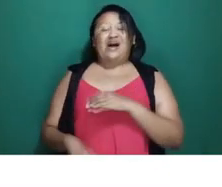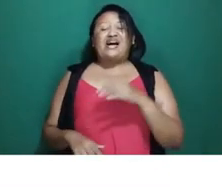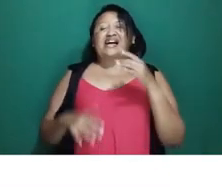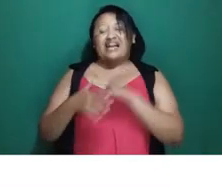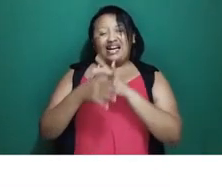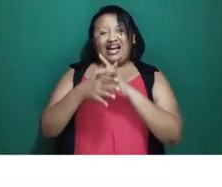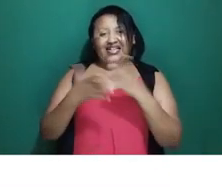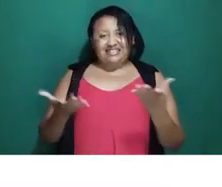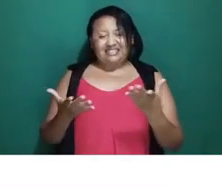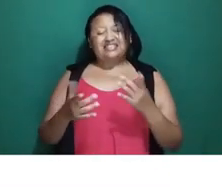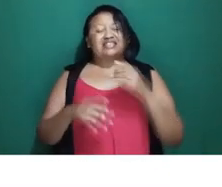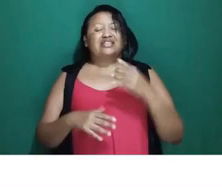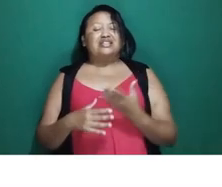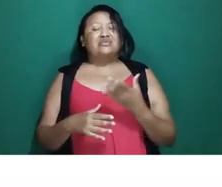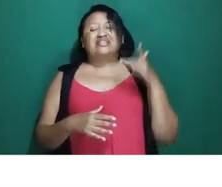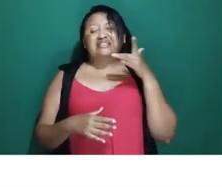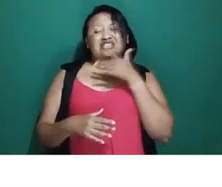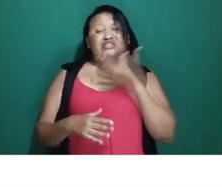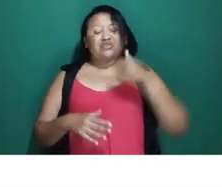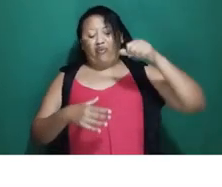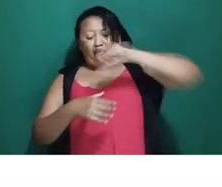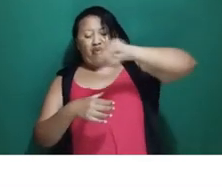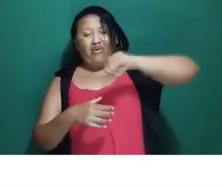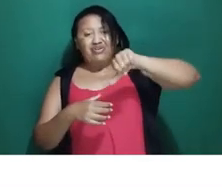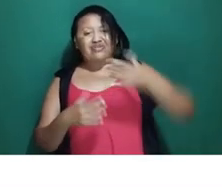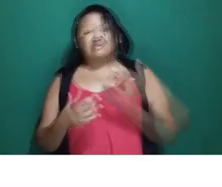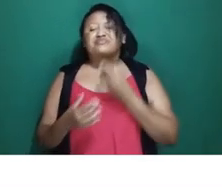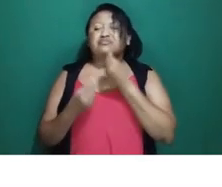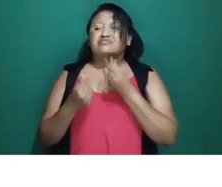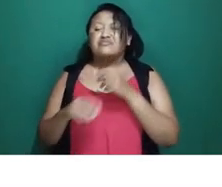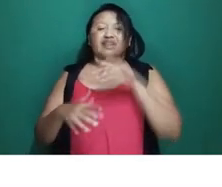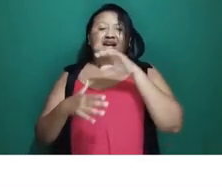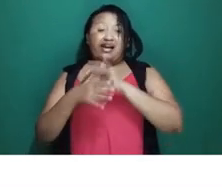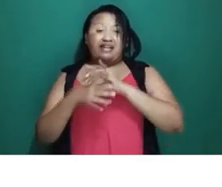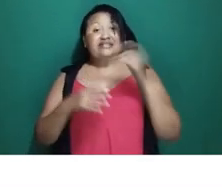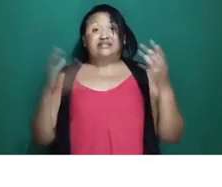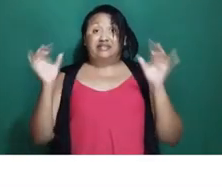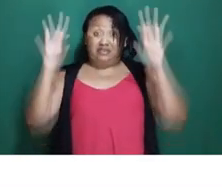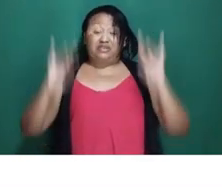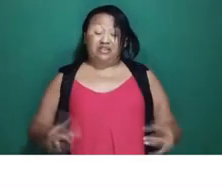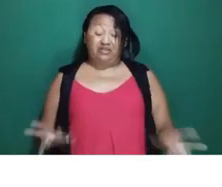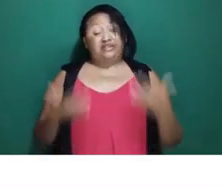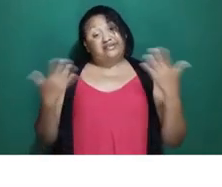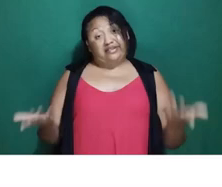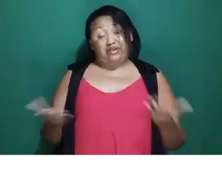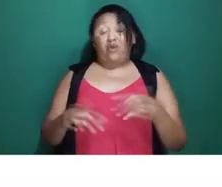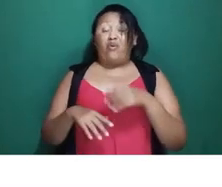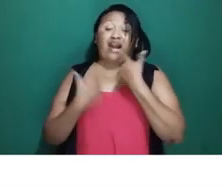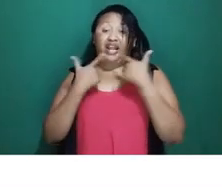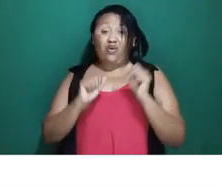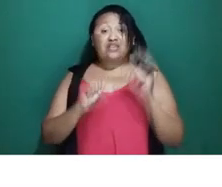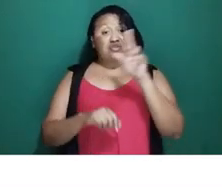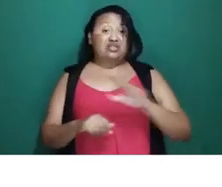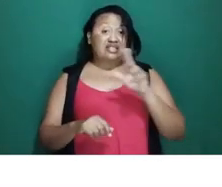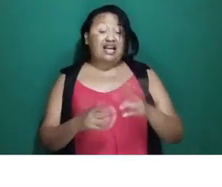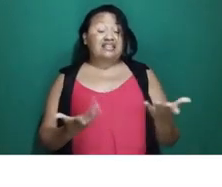molho Sabor Picanha tá de volta com outro homem com mesmo sabor que a galera amou é o tipo de linguagem é comum ser